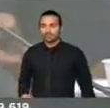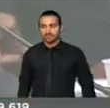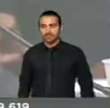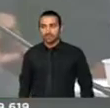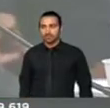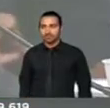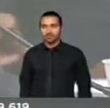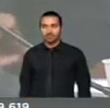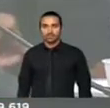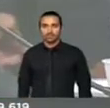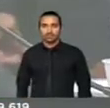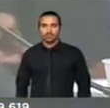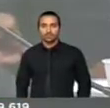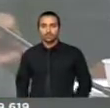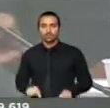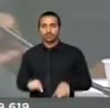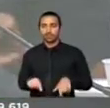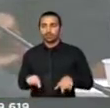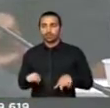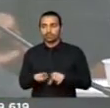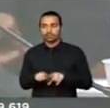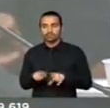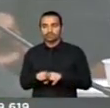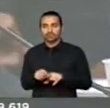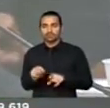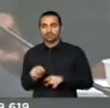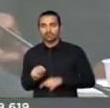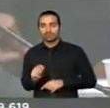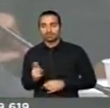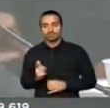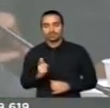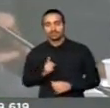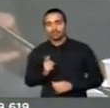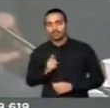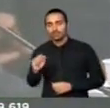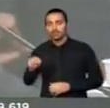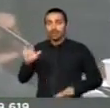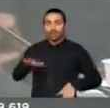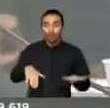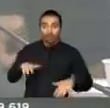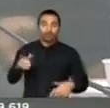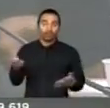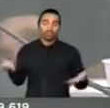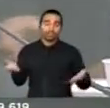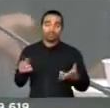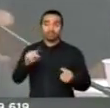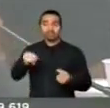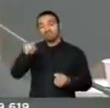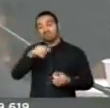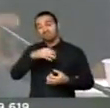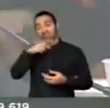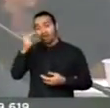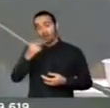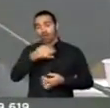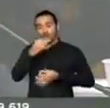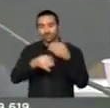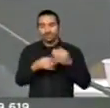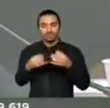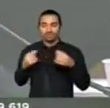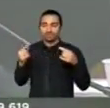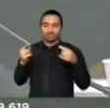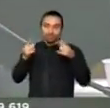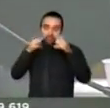eleitoral, agora se vê, talvez, usando argumentos